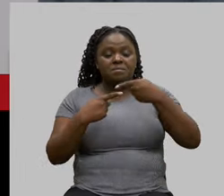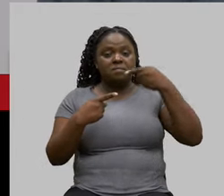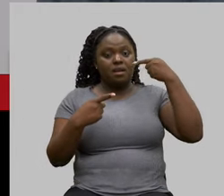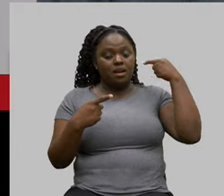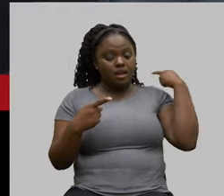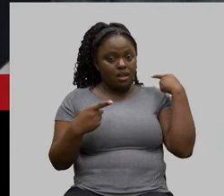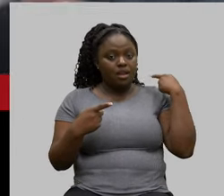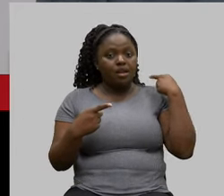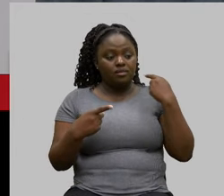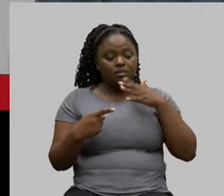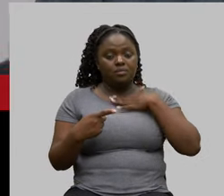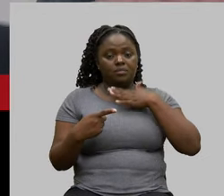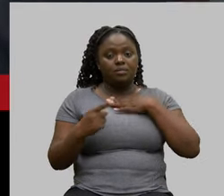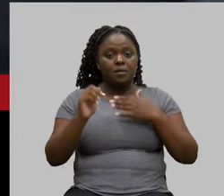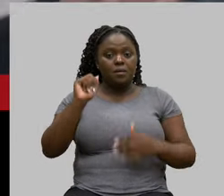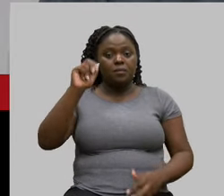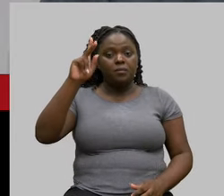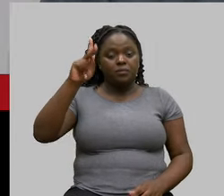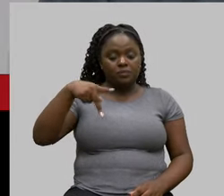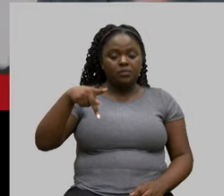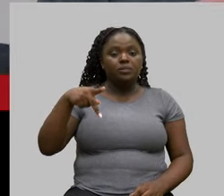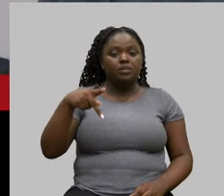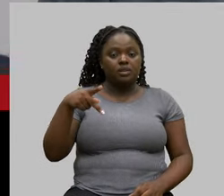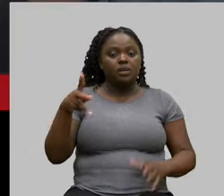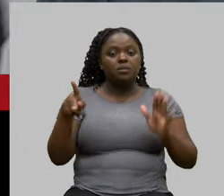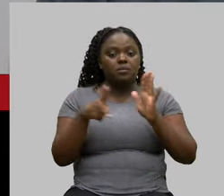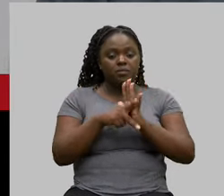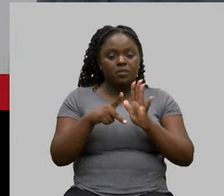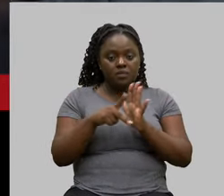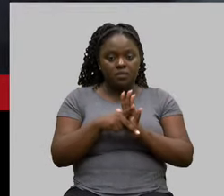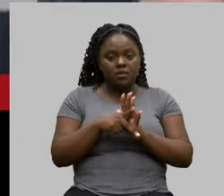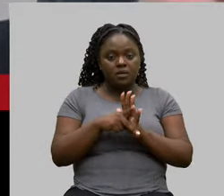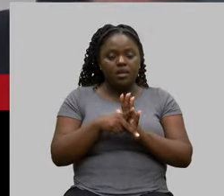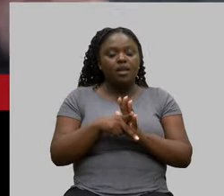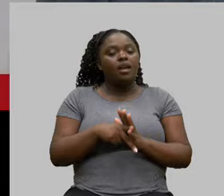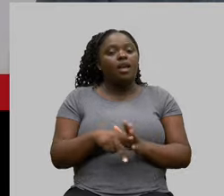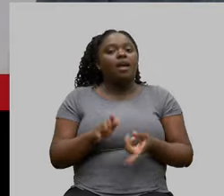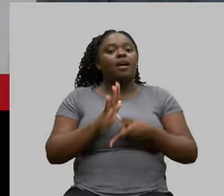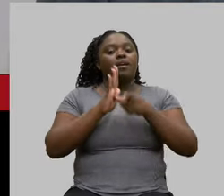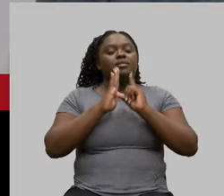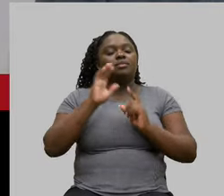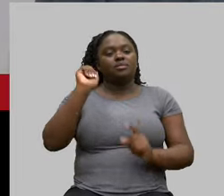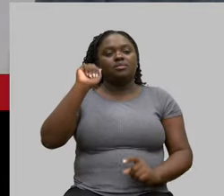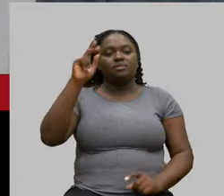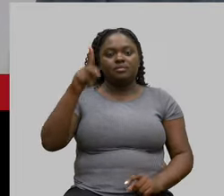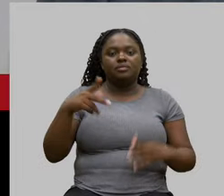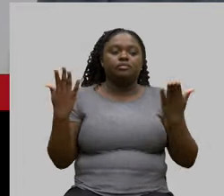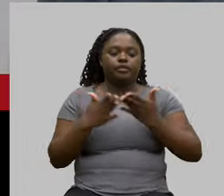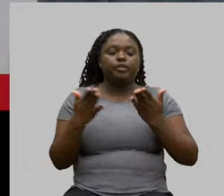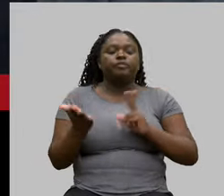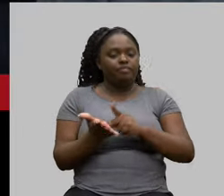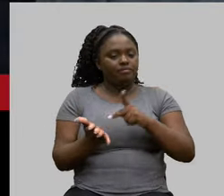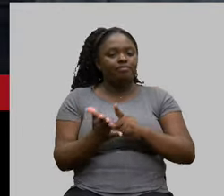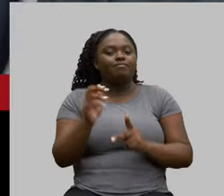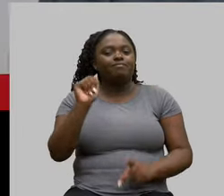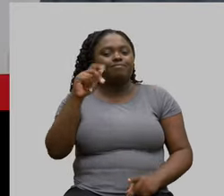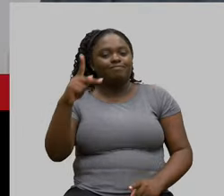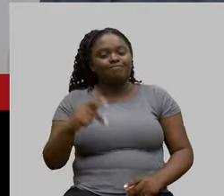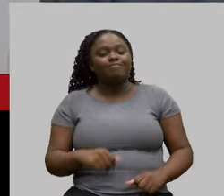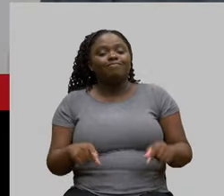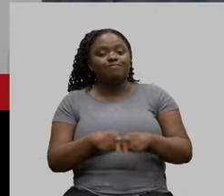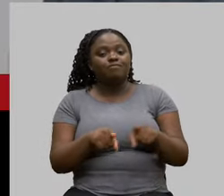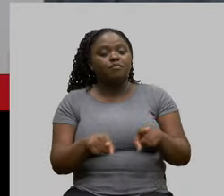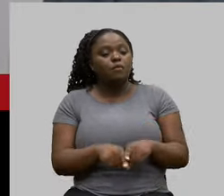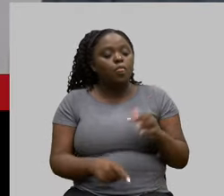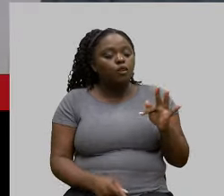saiu a minha aposentadoria como é que fala é eu era pré aposentado agora me tornei um aposentado né e tô para me aposentar também